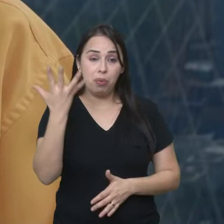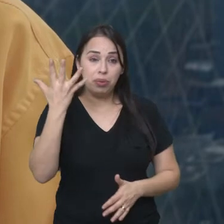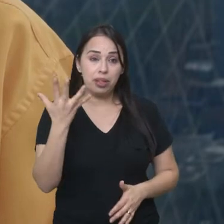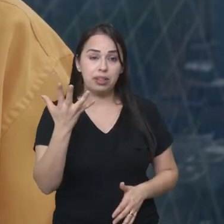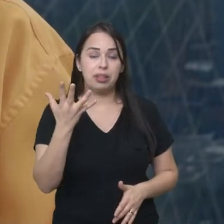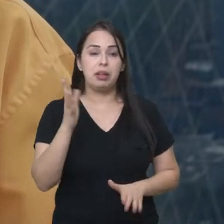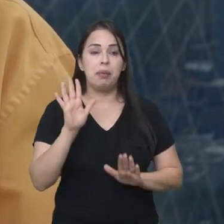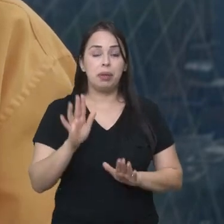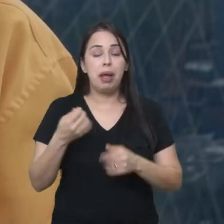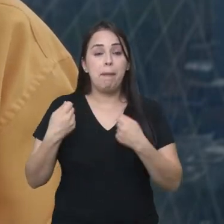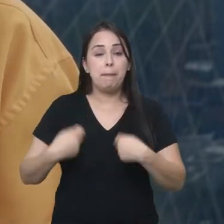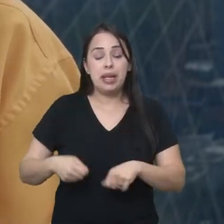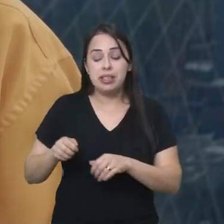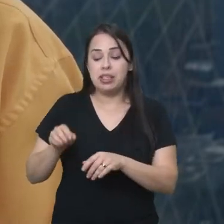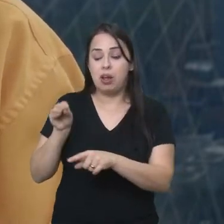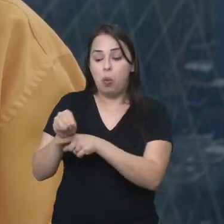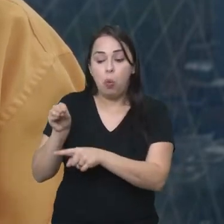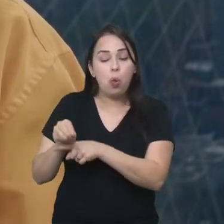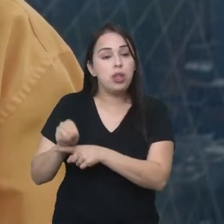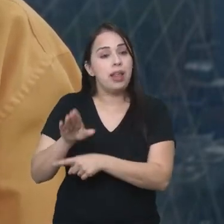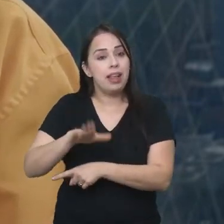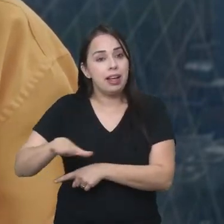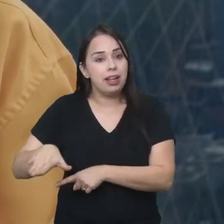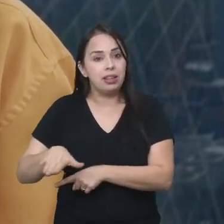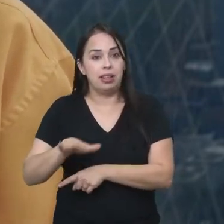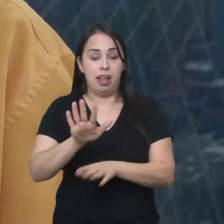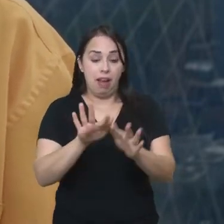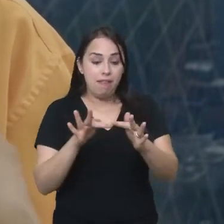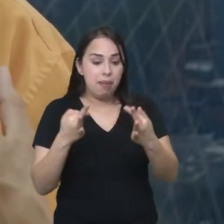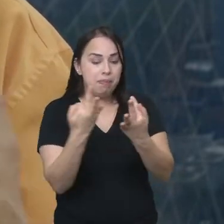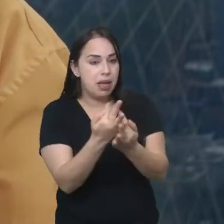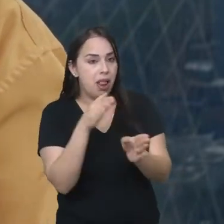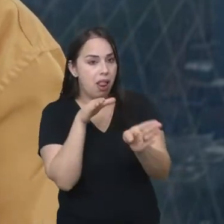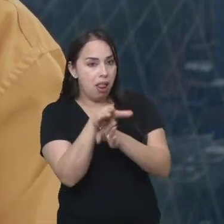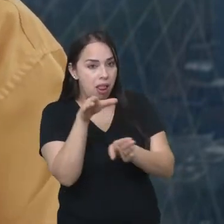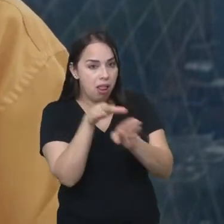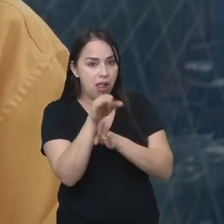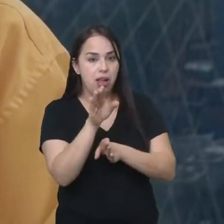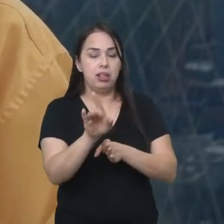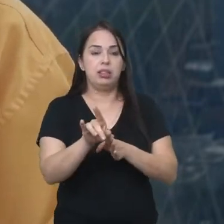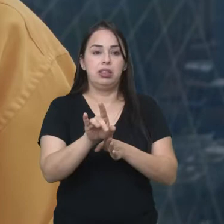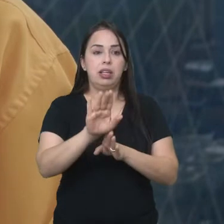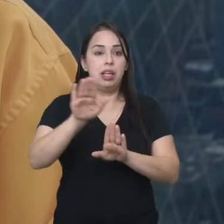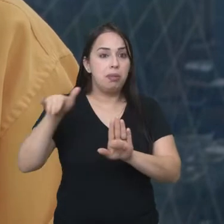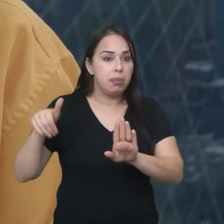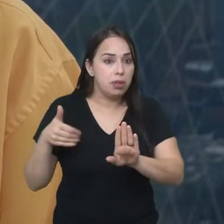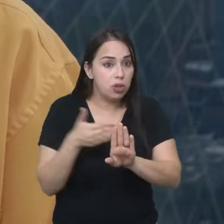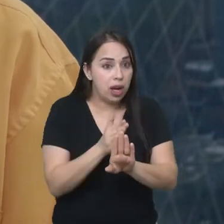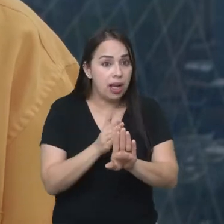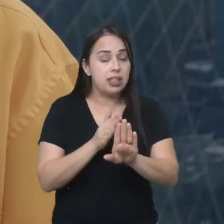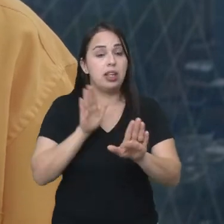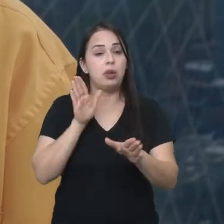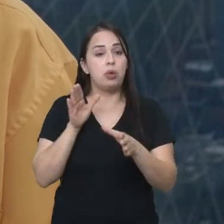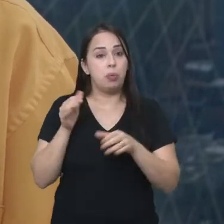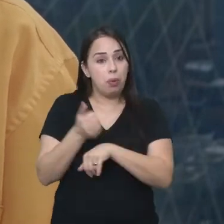quê? Porque a família é trabalhada, a família é orientada, existe toda uma rede por trás que fez um acompanhamento e aí